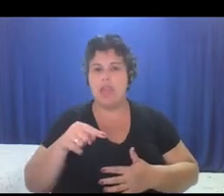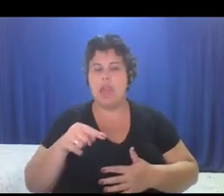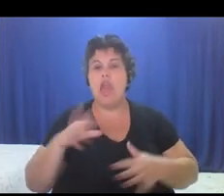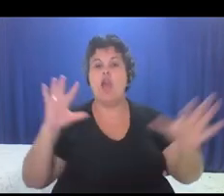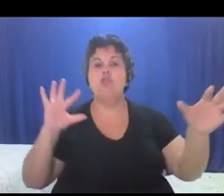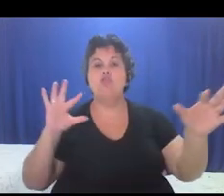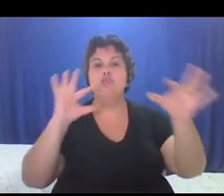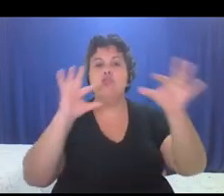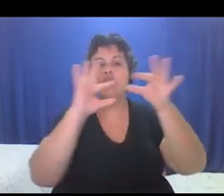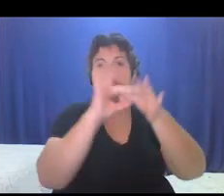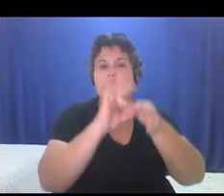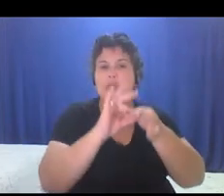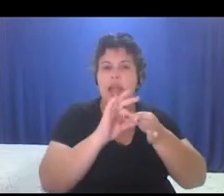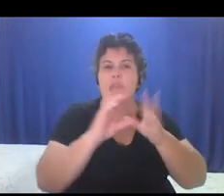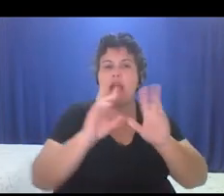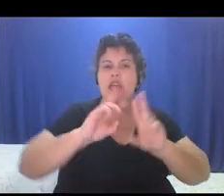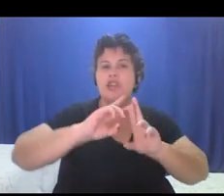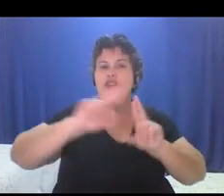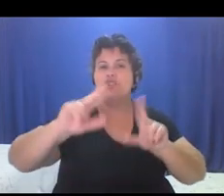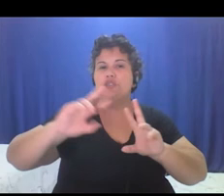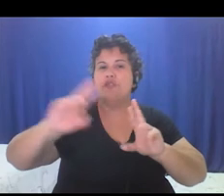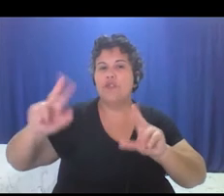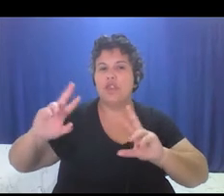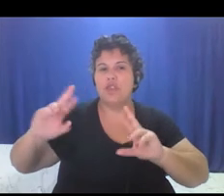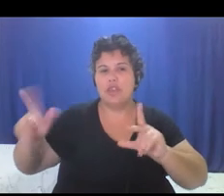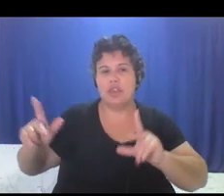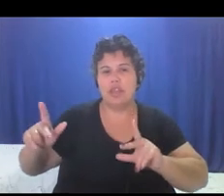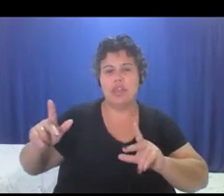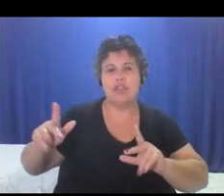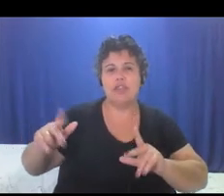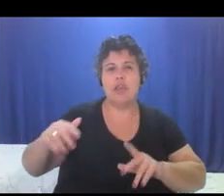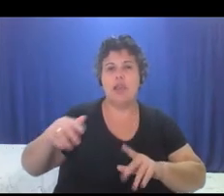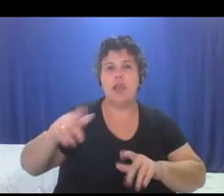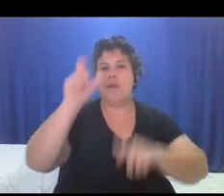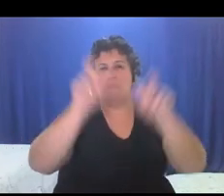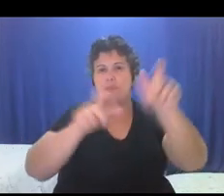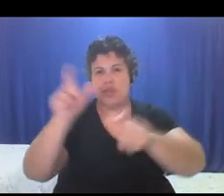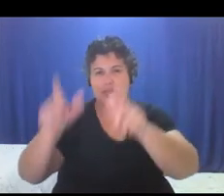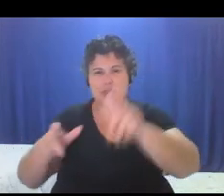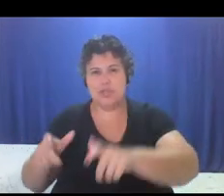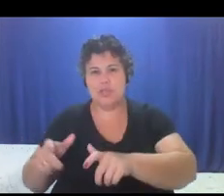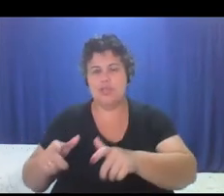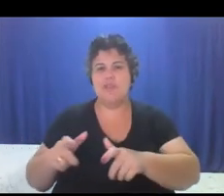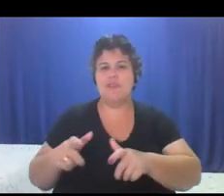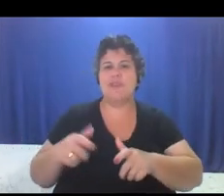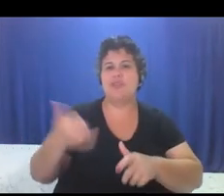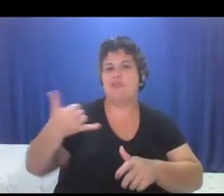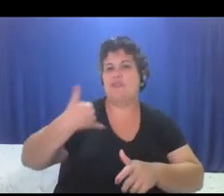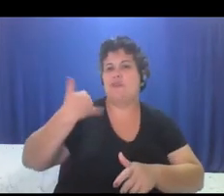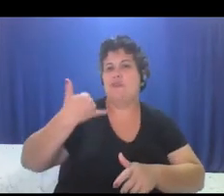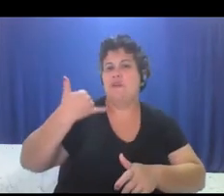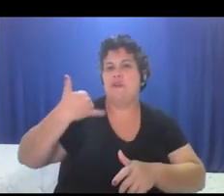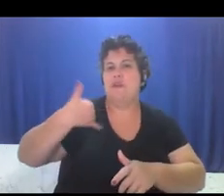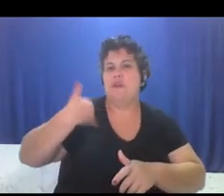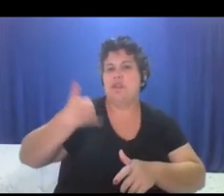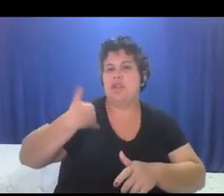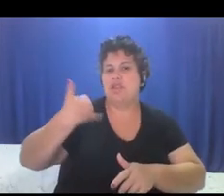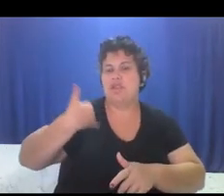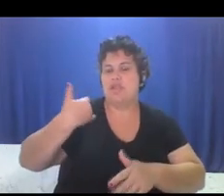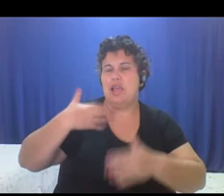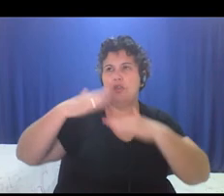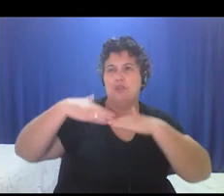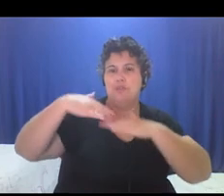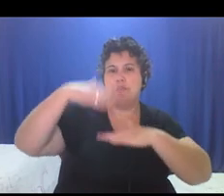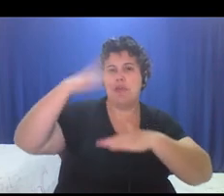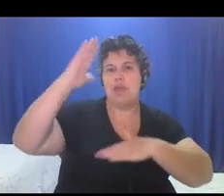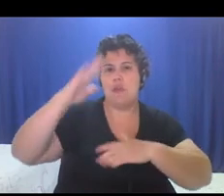diferentes gerações, pessoas com 32 anos de CT, tô brincando, mas com muito tempo de casa e pessoas com pouquíssimo tempo